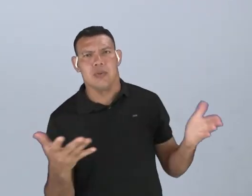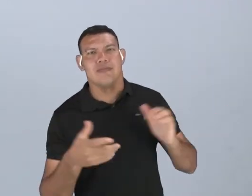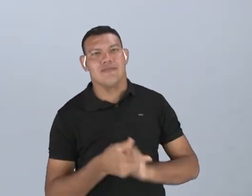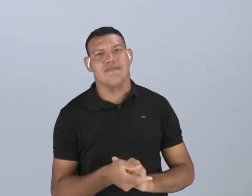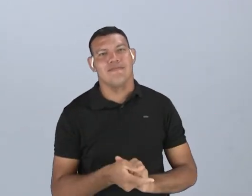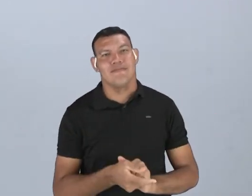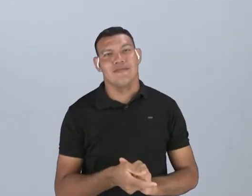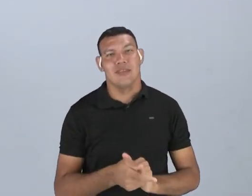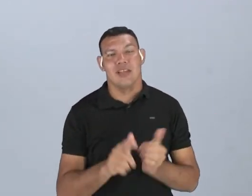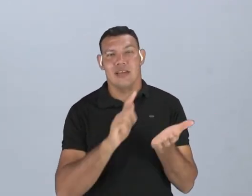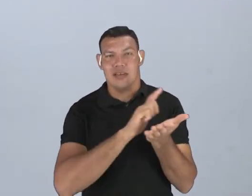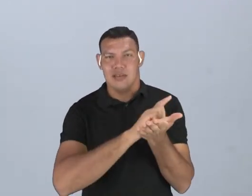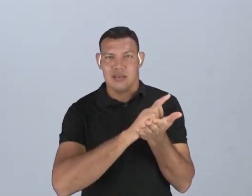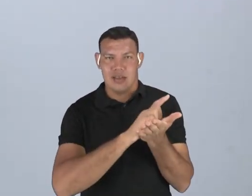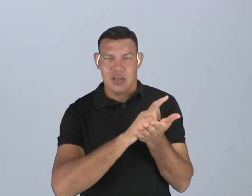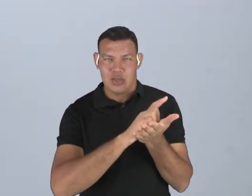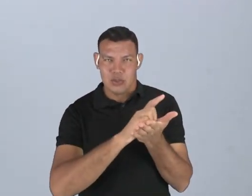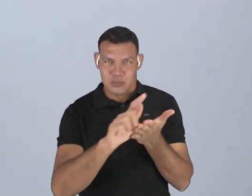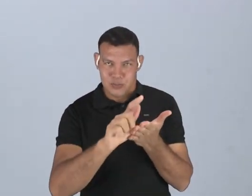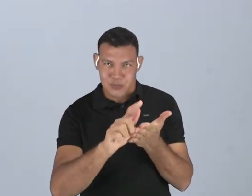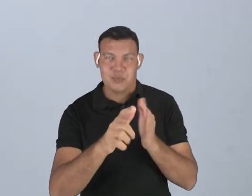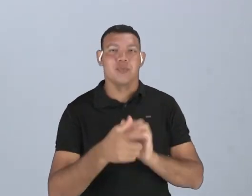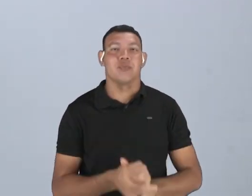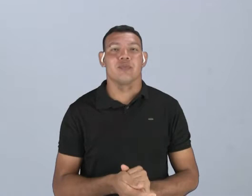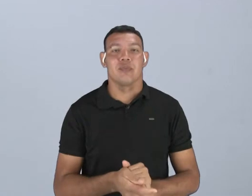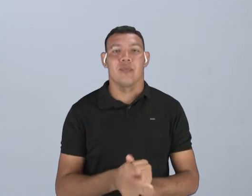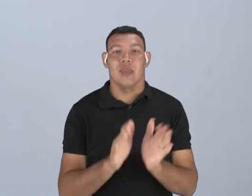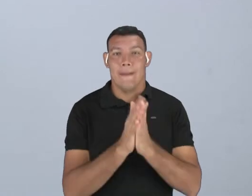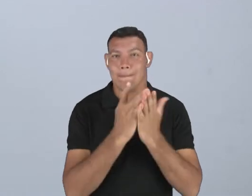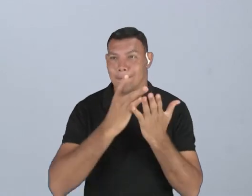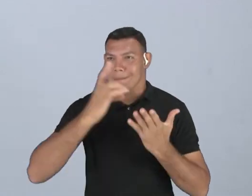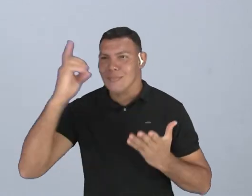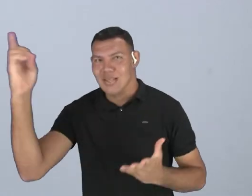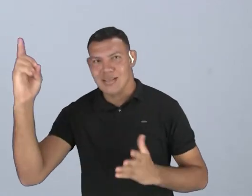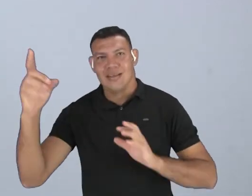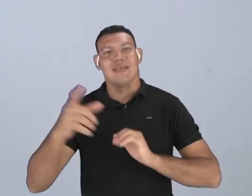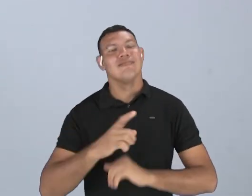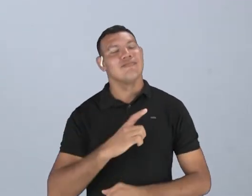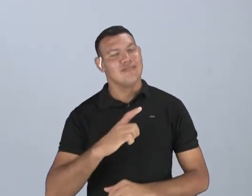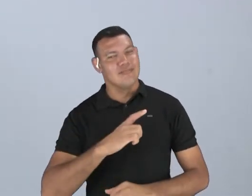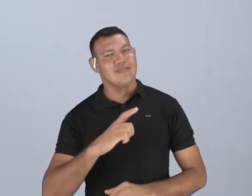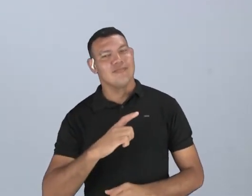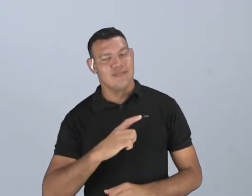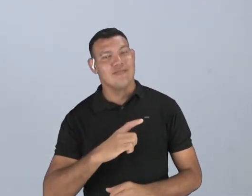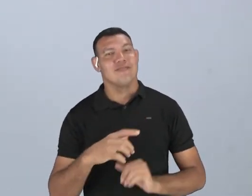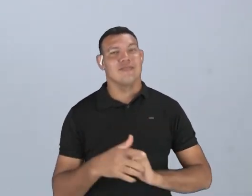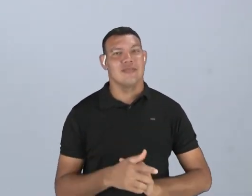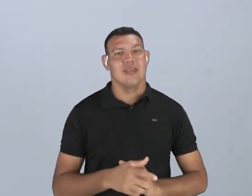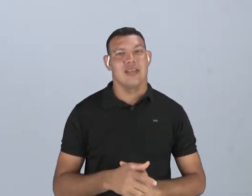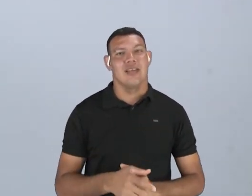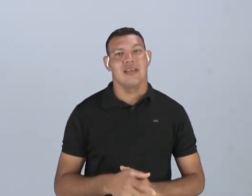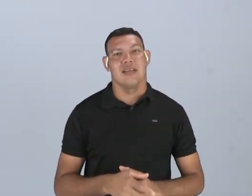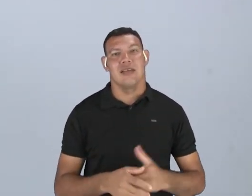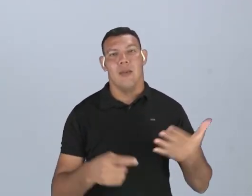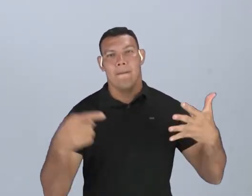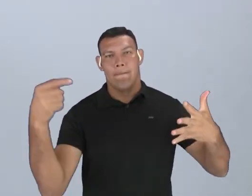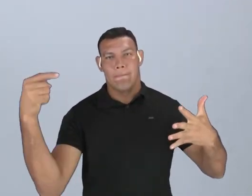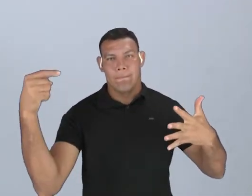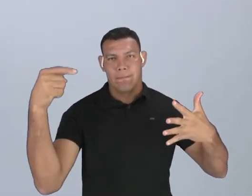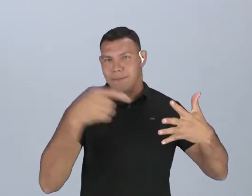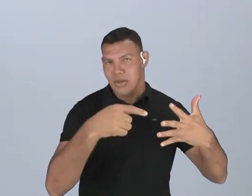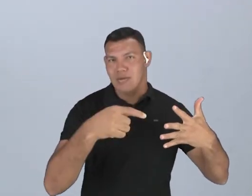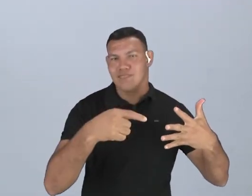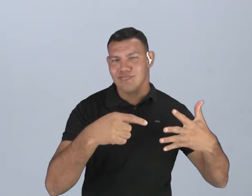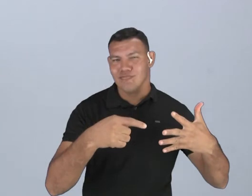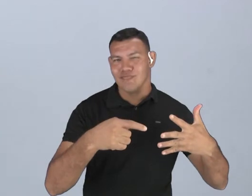a leitura bíblica, né? Em que há essa simbologia da questão do fruto